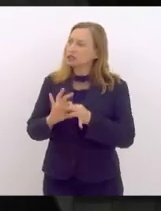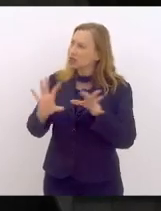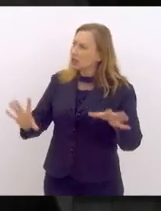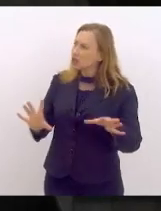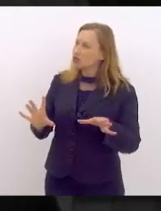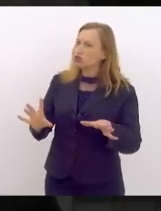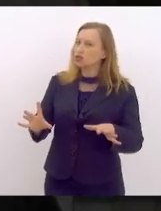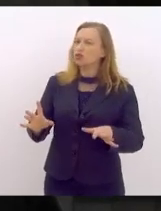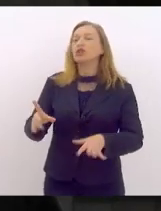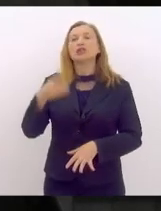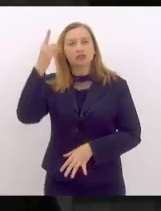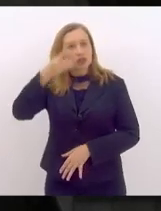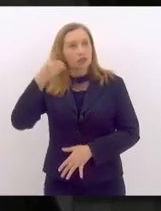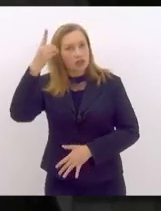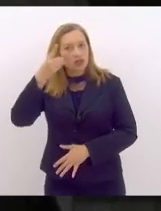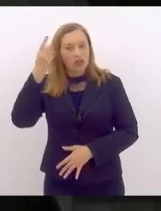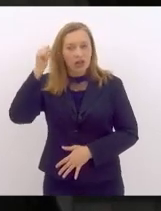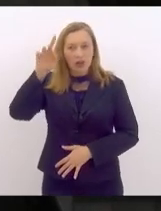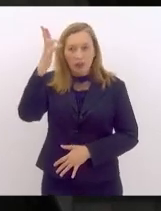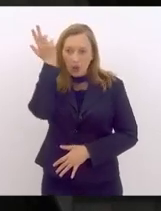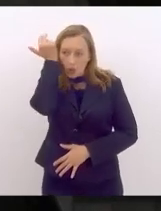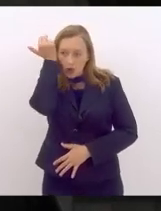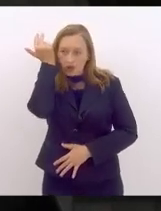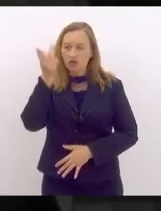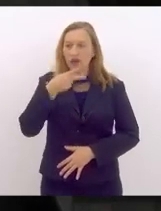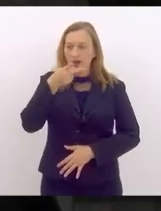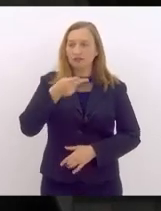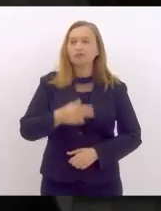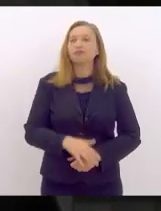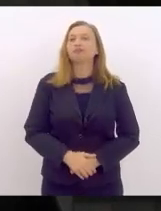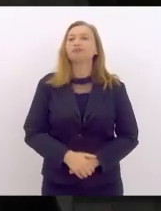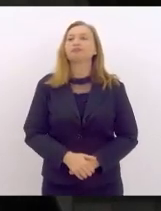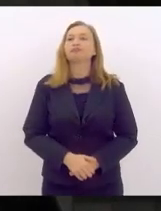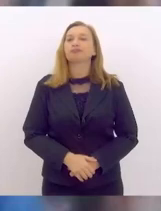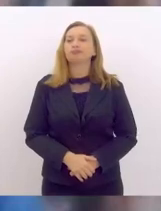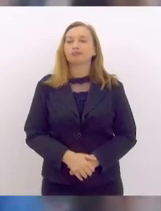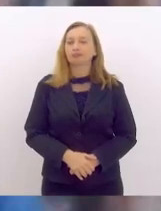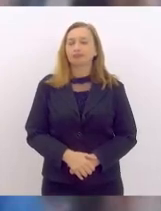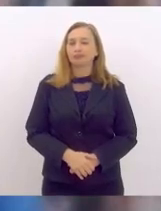parte ao Deputado Eliomar Coelho